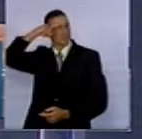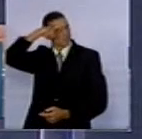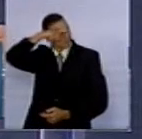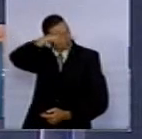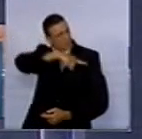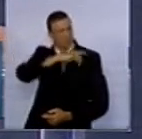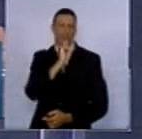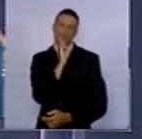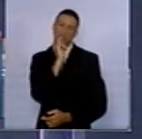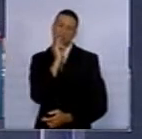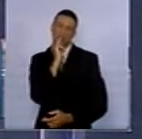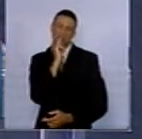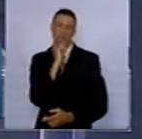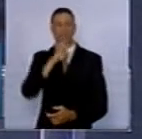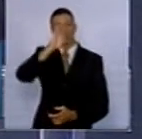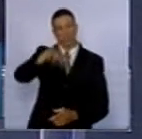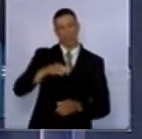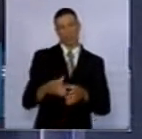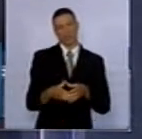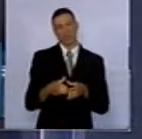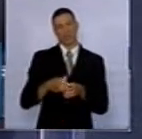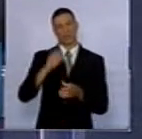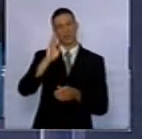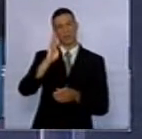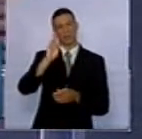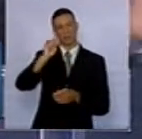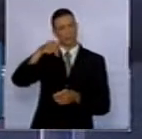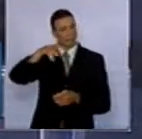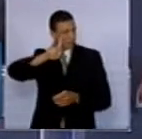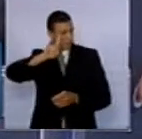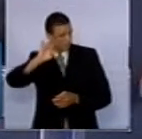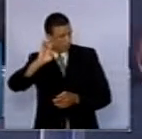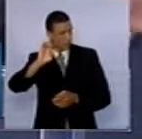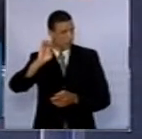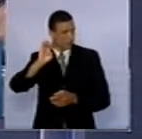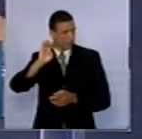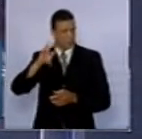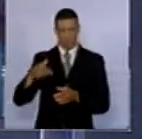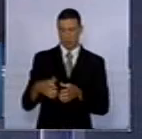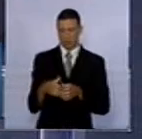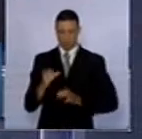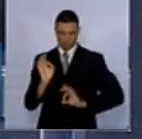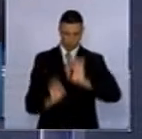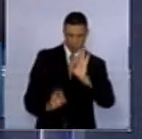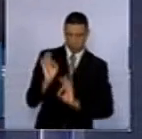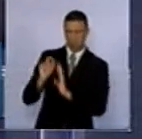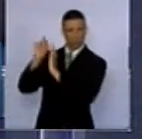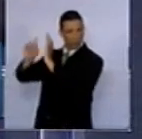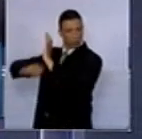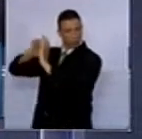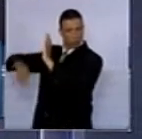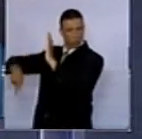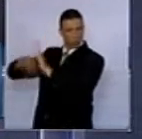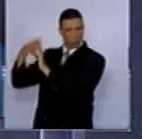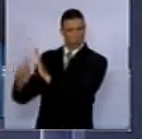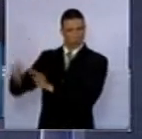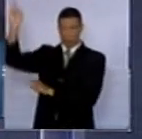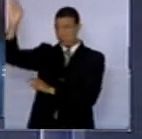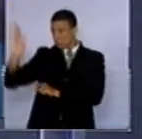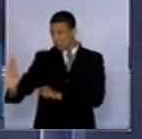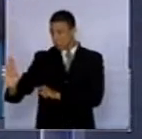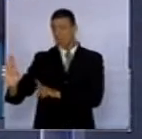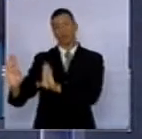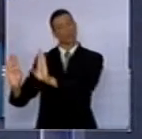grupo bante tá pleiteando aqui é eu quero efetivamente continuar sendo um grupo de produção de conteúdo Nacional mas quero também ter